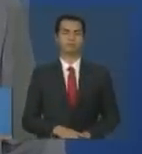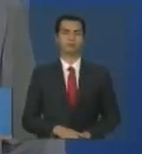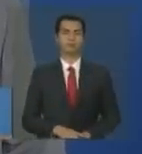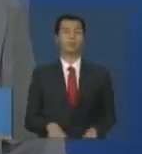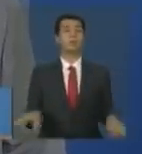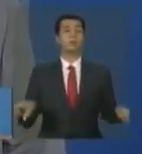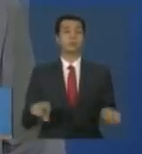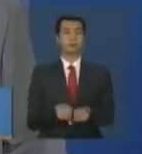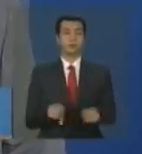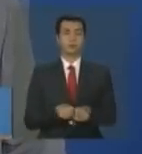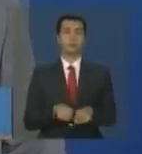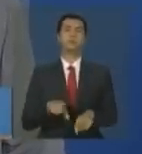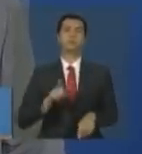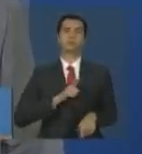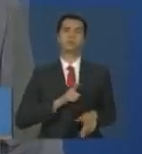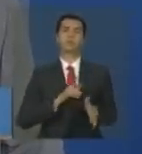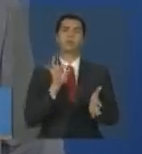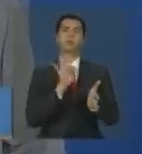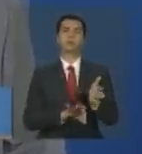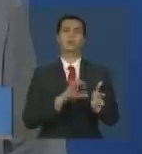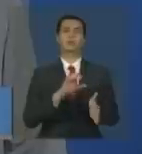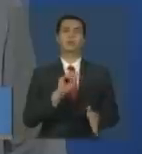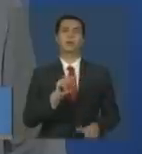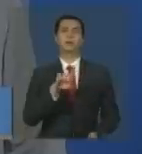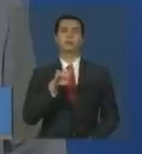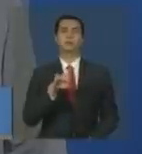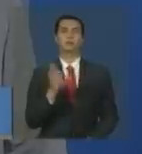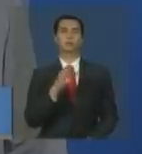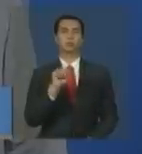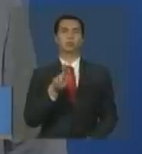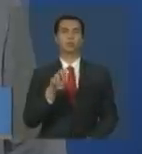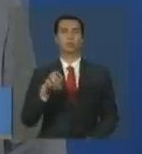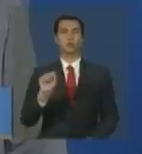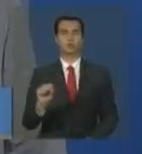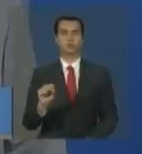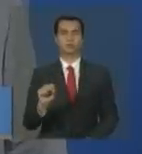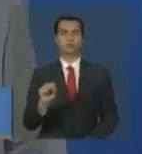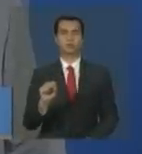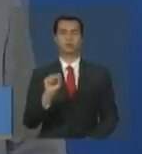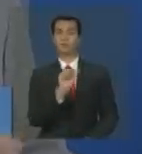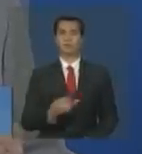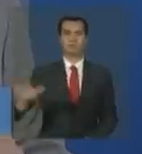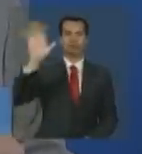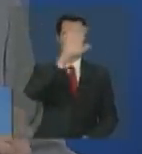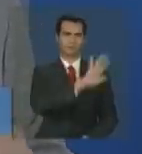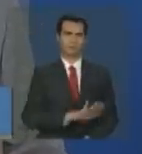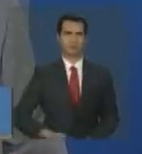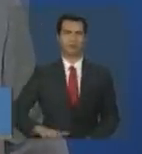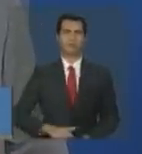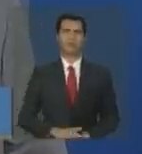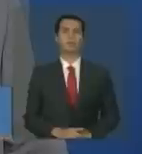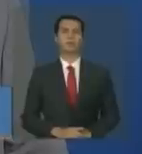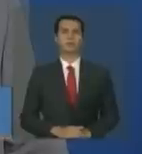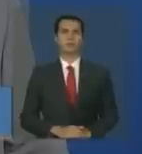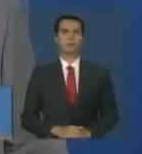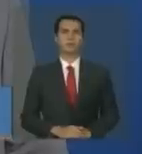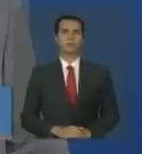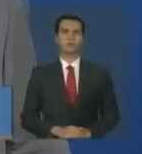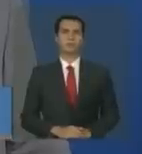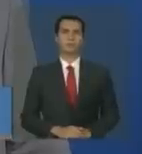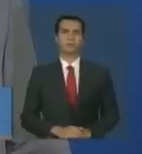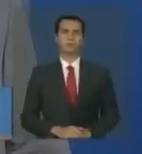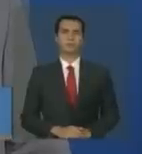Cadastro Nacional do SUAS, que é o CadSUAS. O CadSUAS, ele tem lá os dados cadastrais,